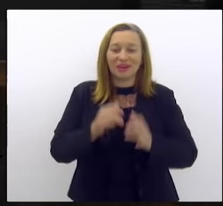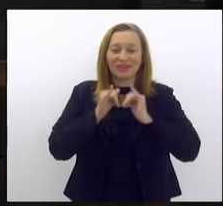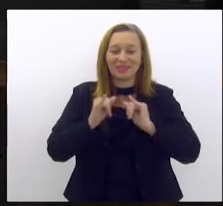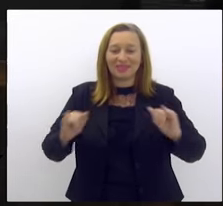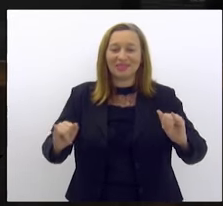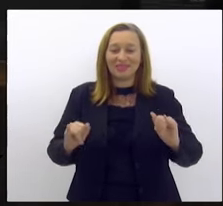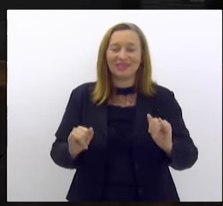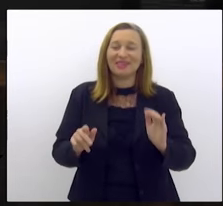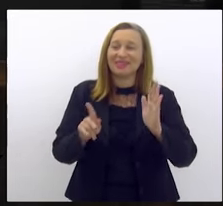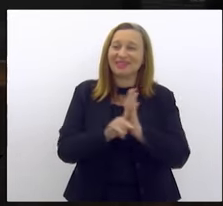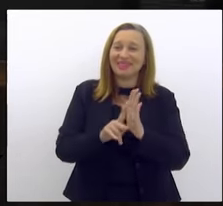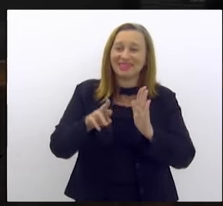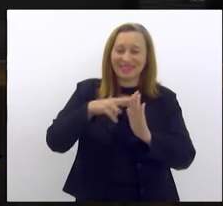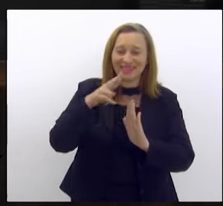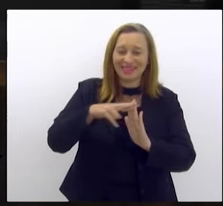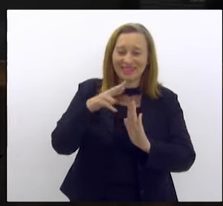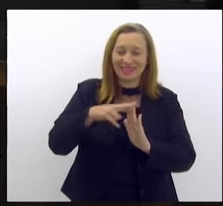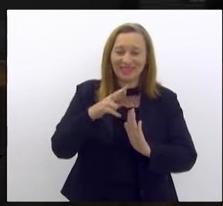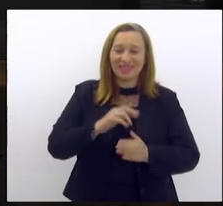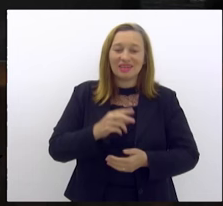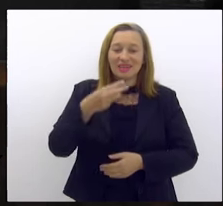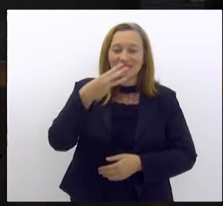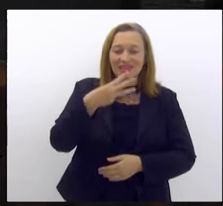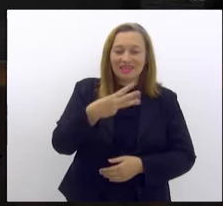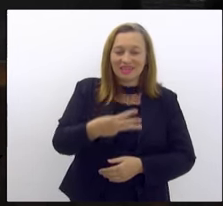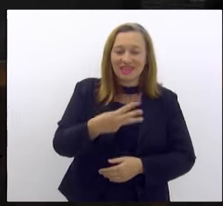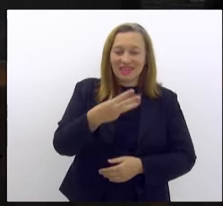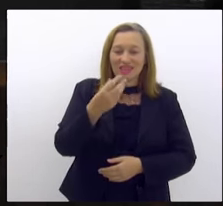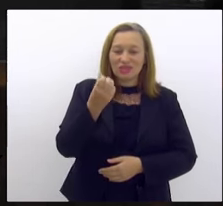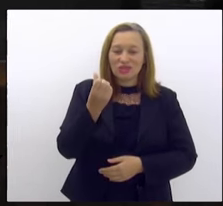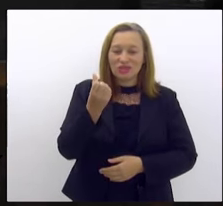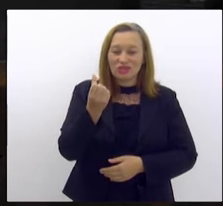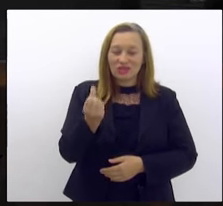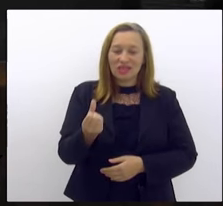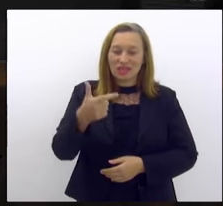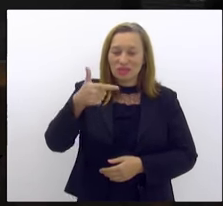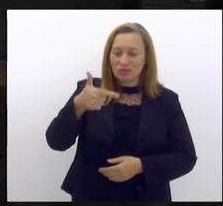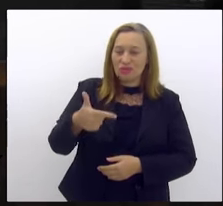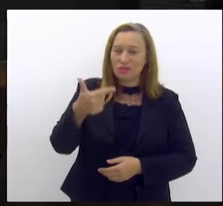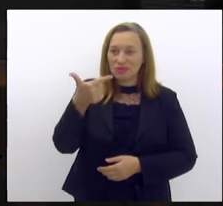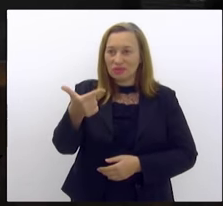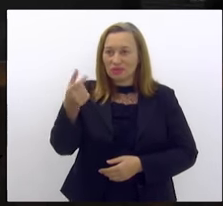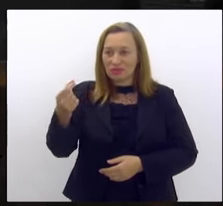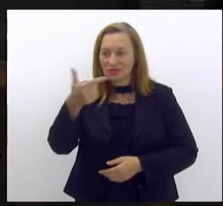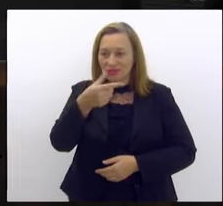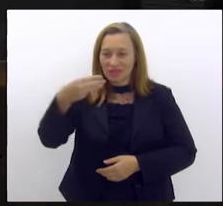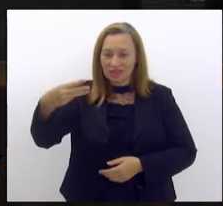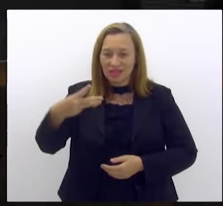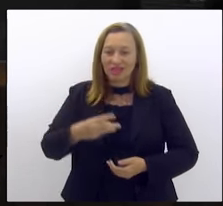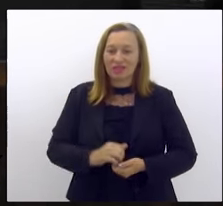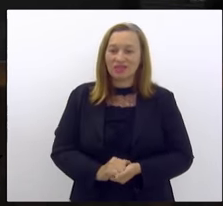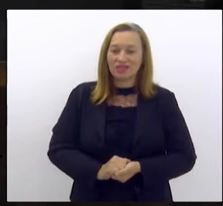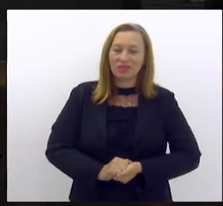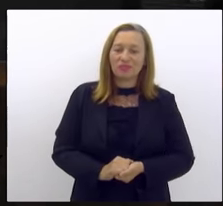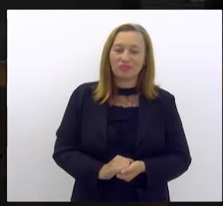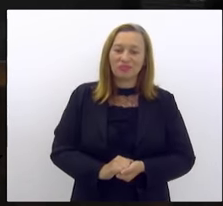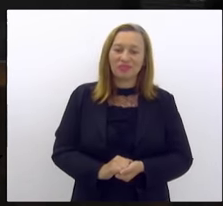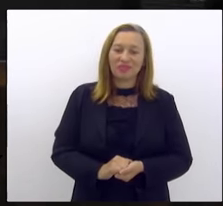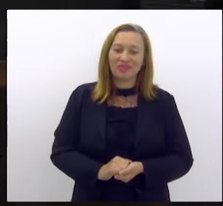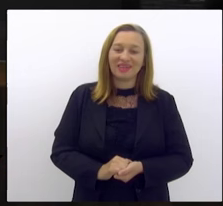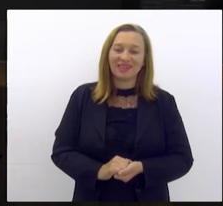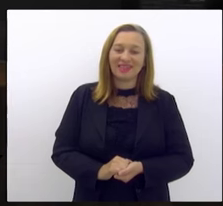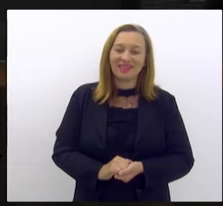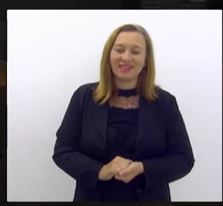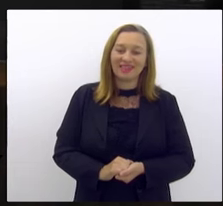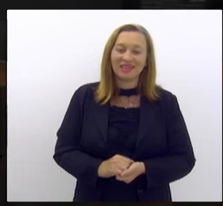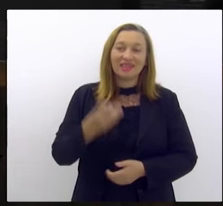Anuncio, em discussão única, projeto de resolução número 362 de 2023, de